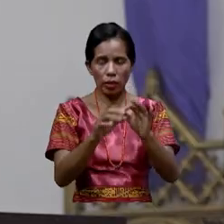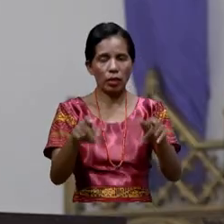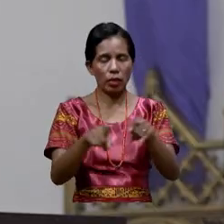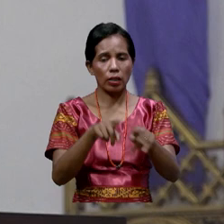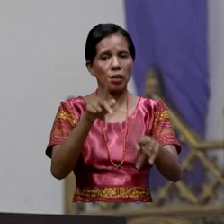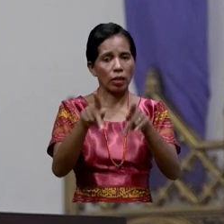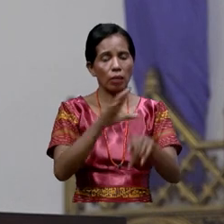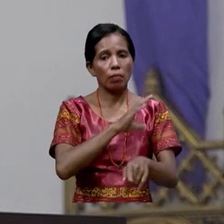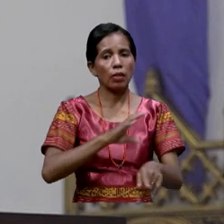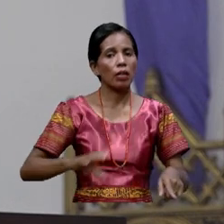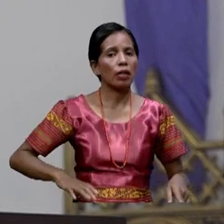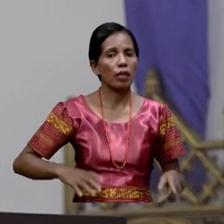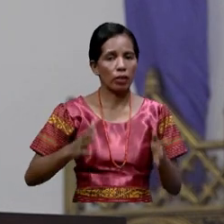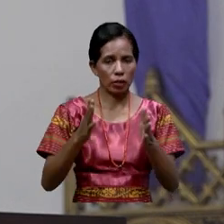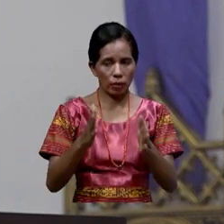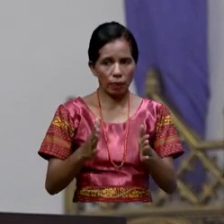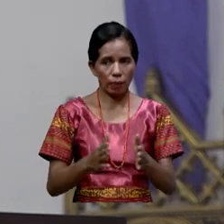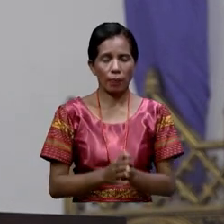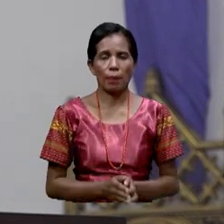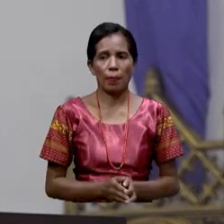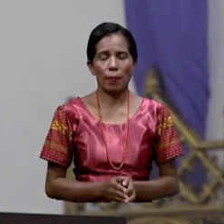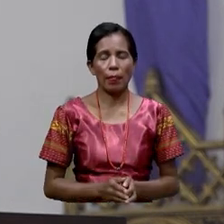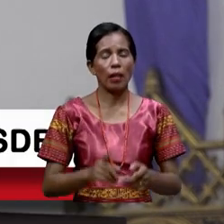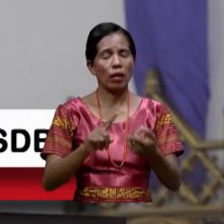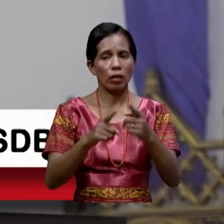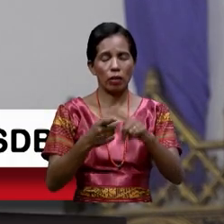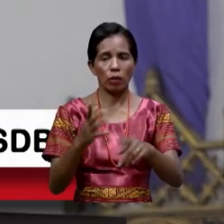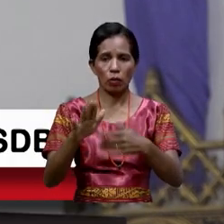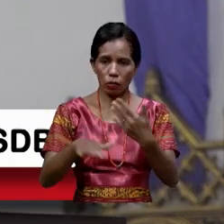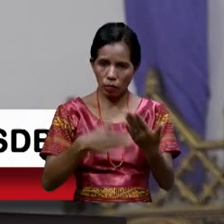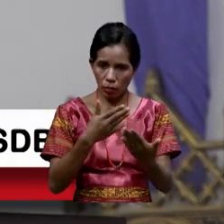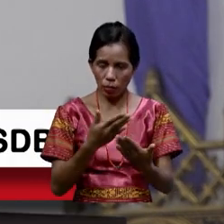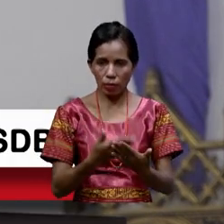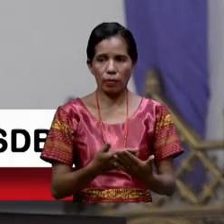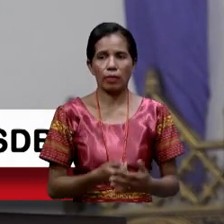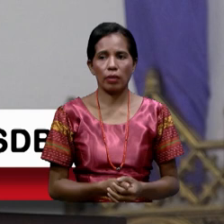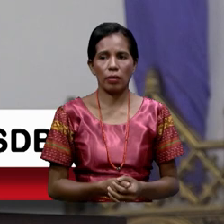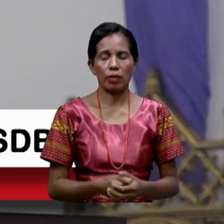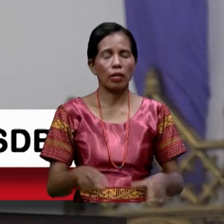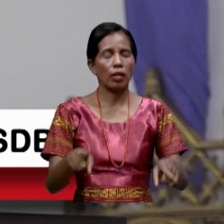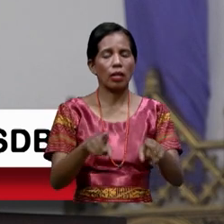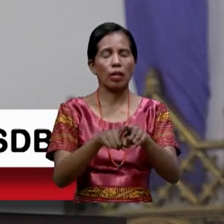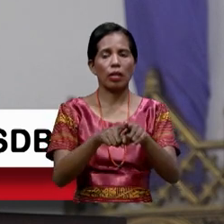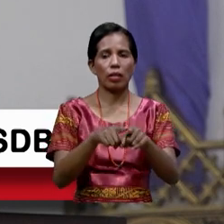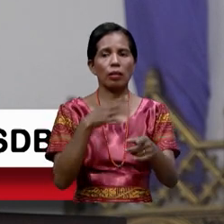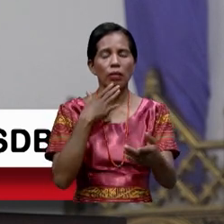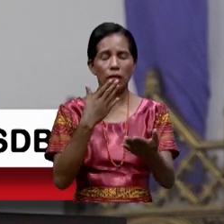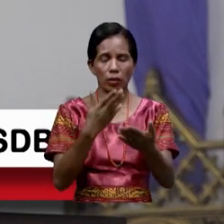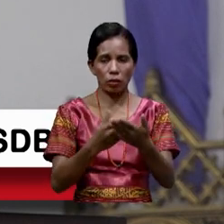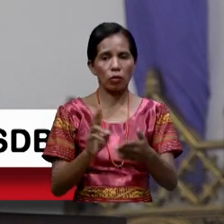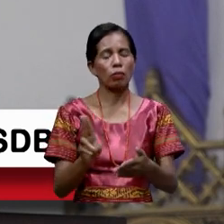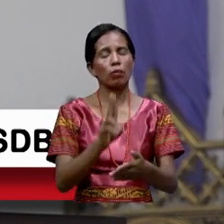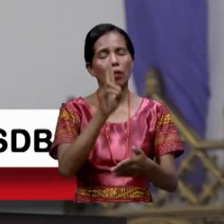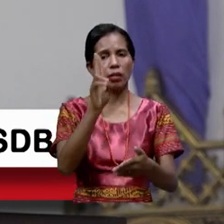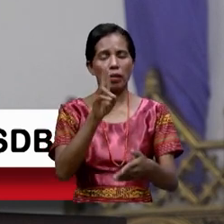Malu provincia. Domi, amor fraterno, marginal visivo, comunidade cristã.